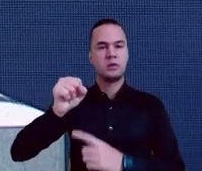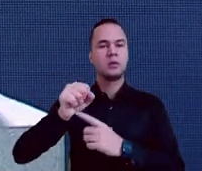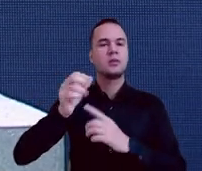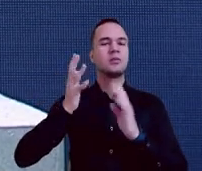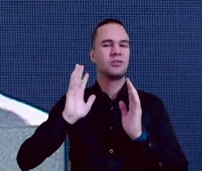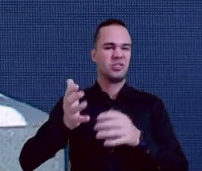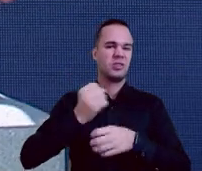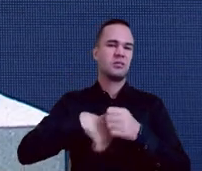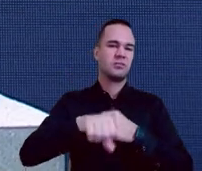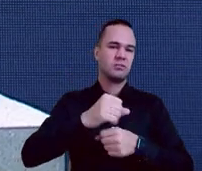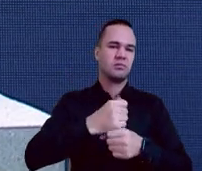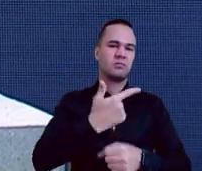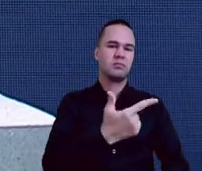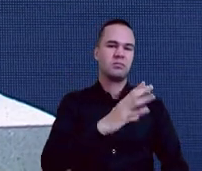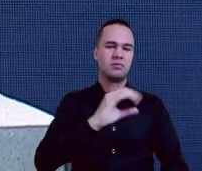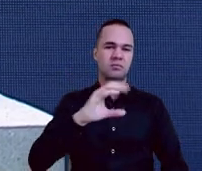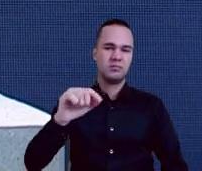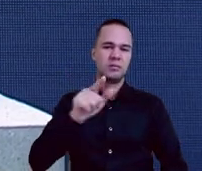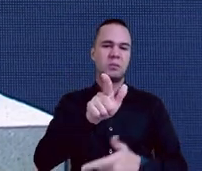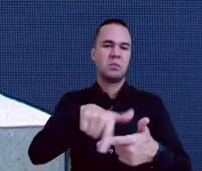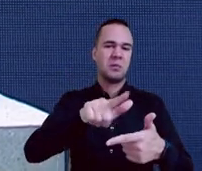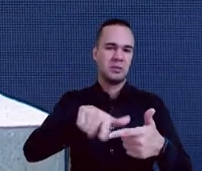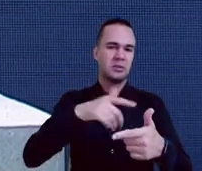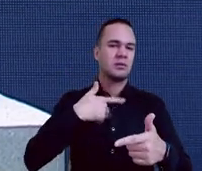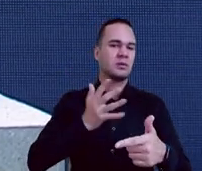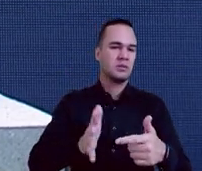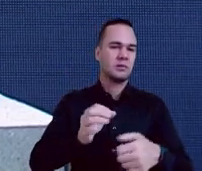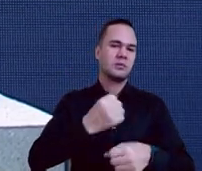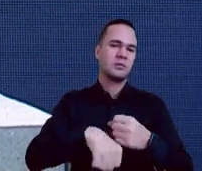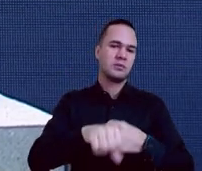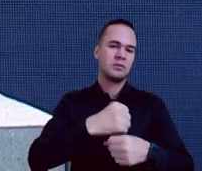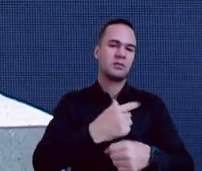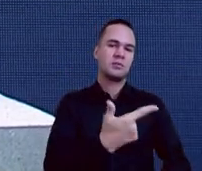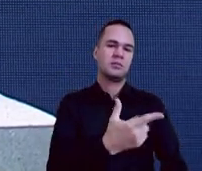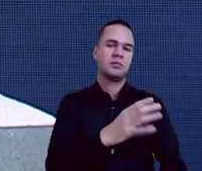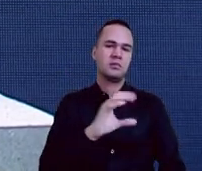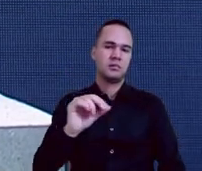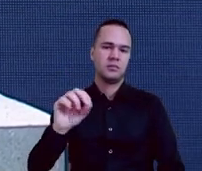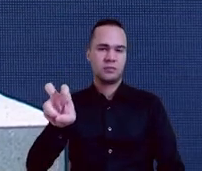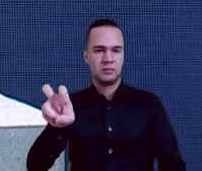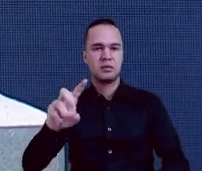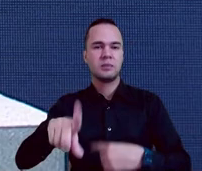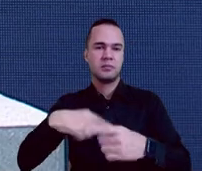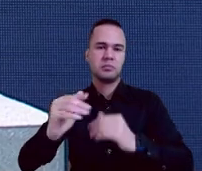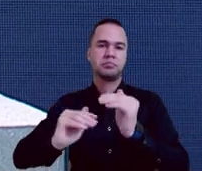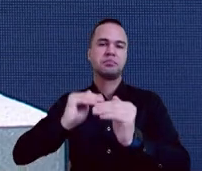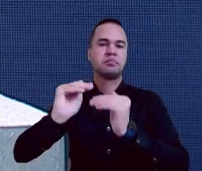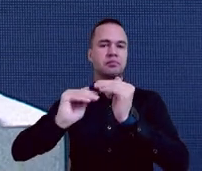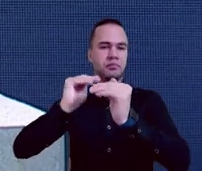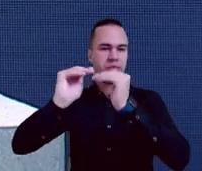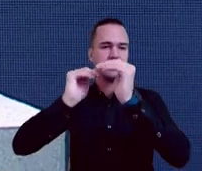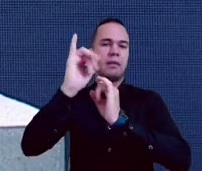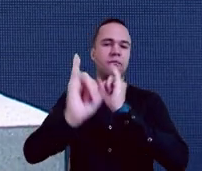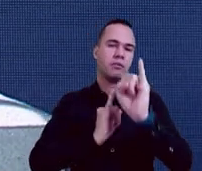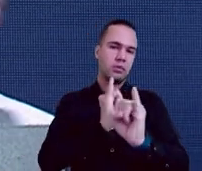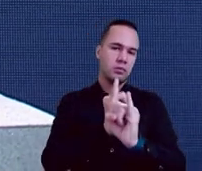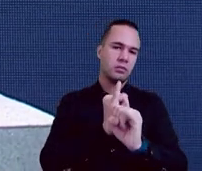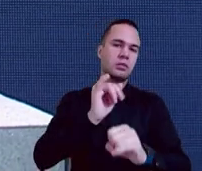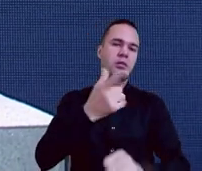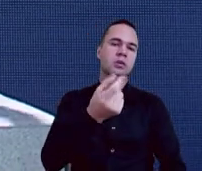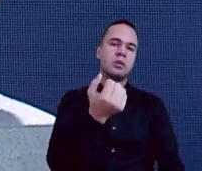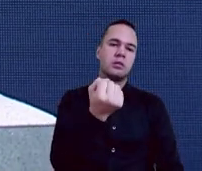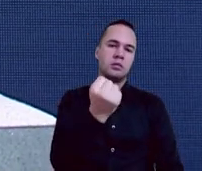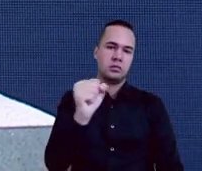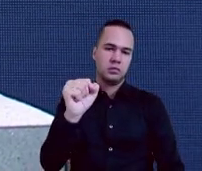entre ali 2005 seis começou a voltar um pouco o mercado de internet daí 2008 né De